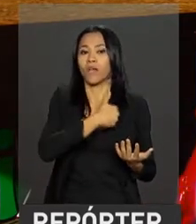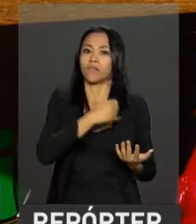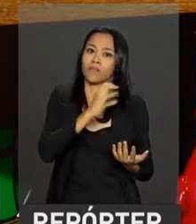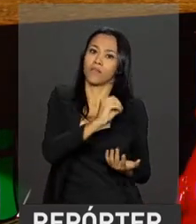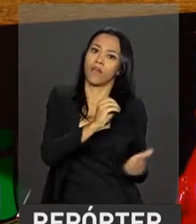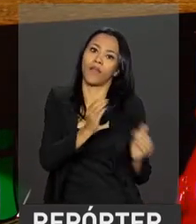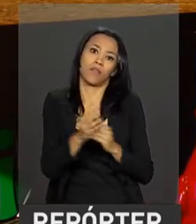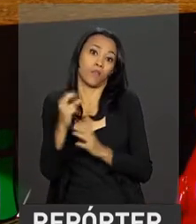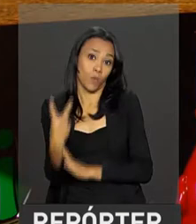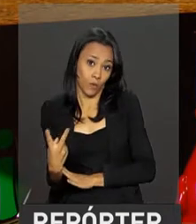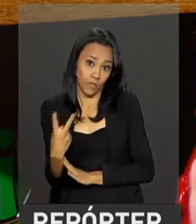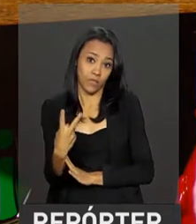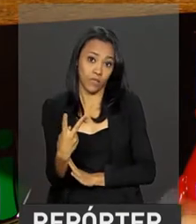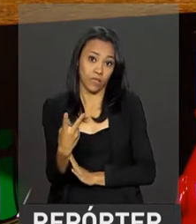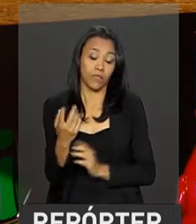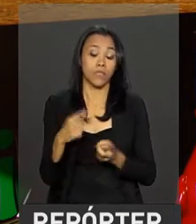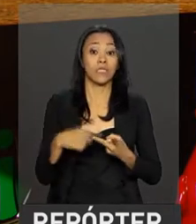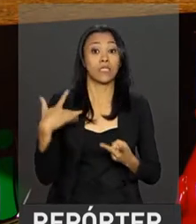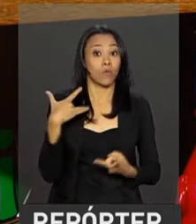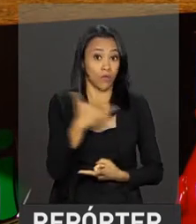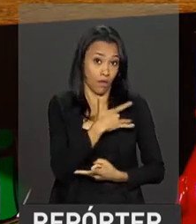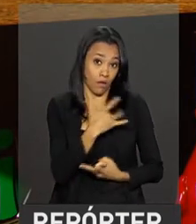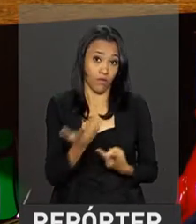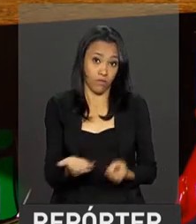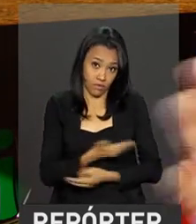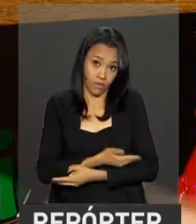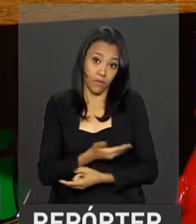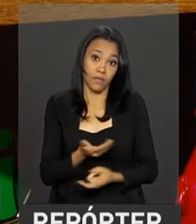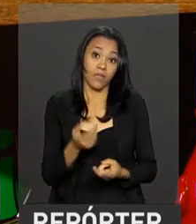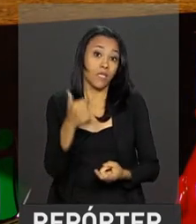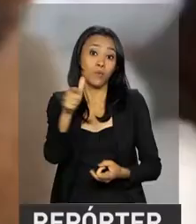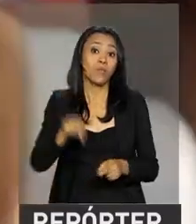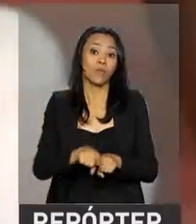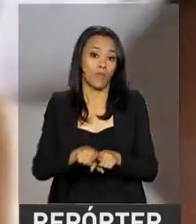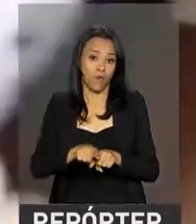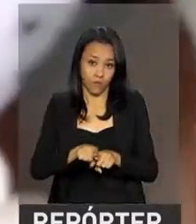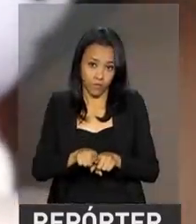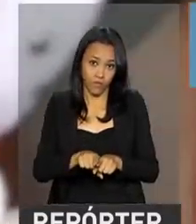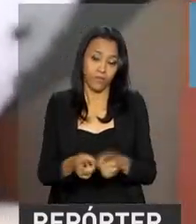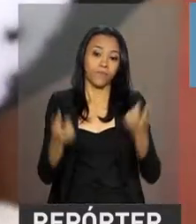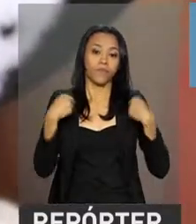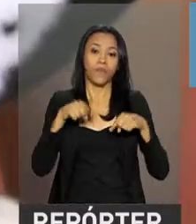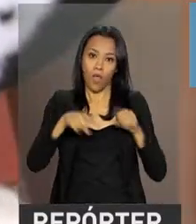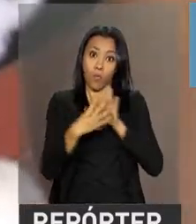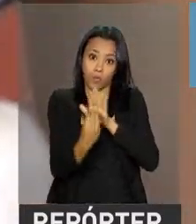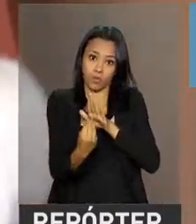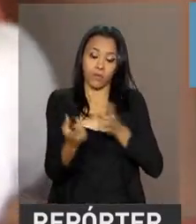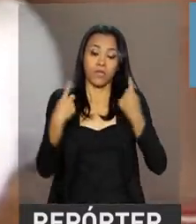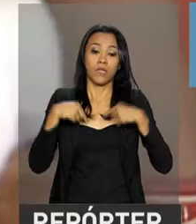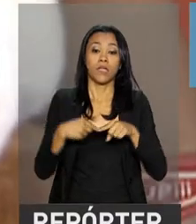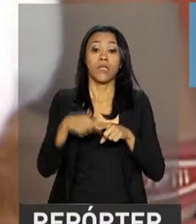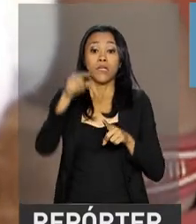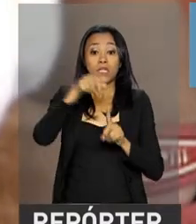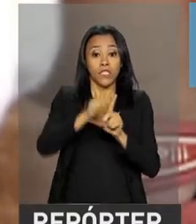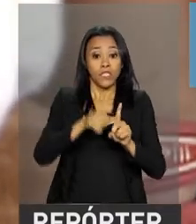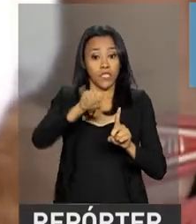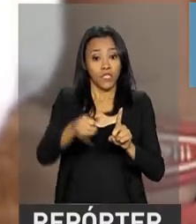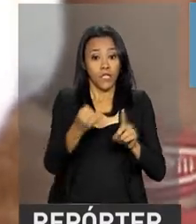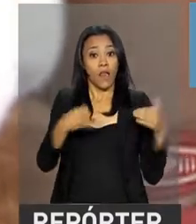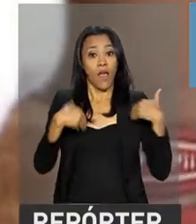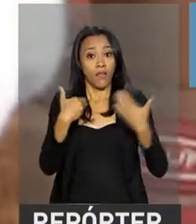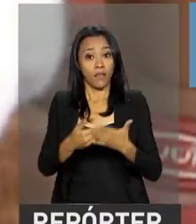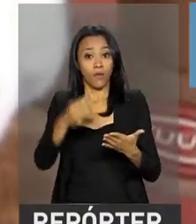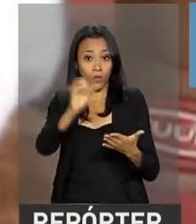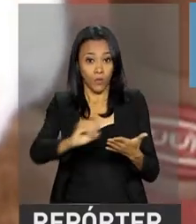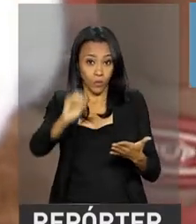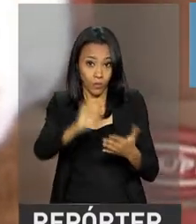no máximo dois anos saudável sem irmãos de janeiro a outubro deste ano mil cento e quarenta e